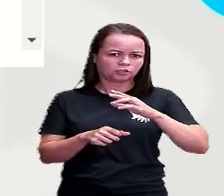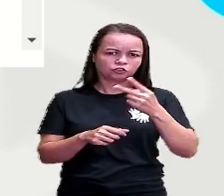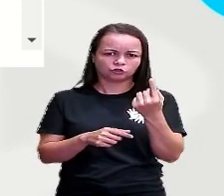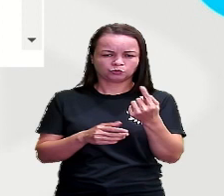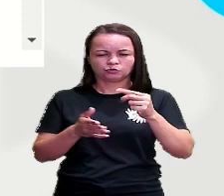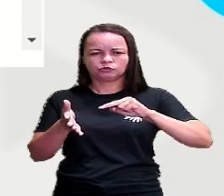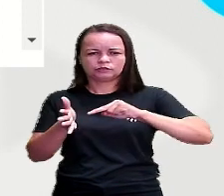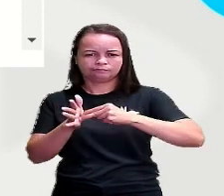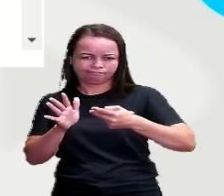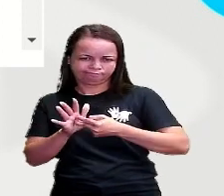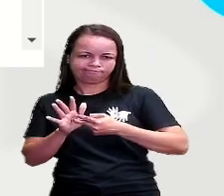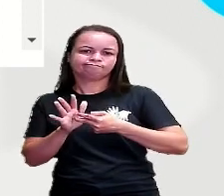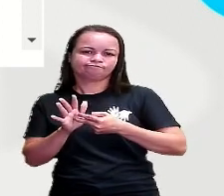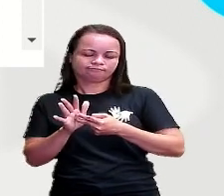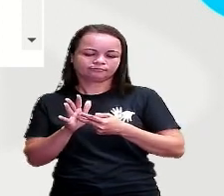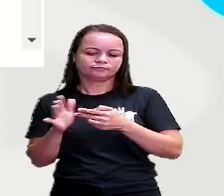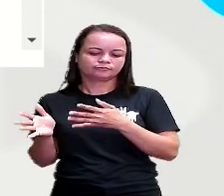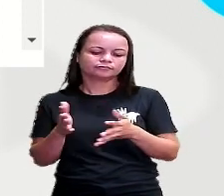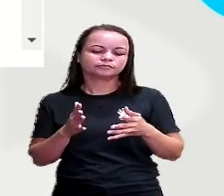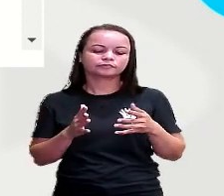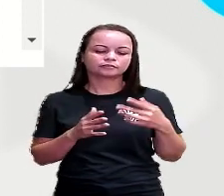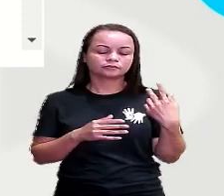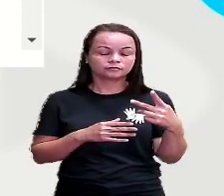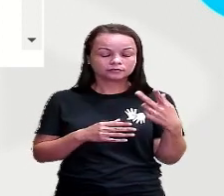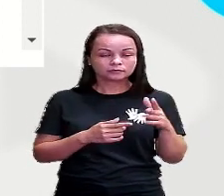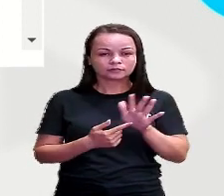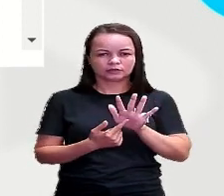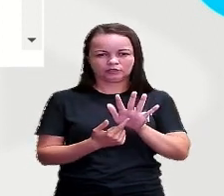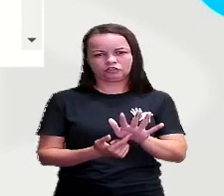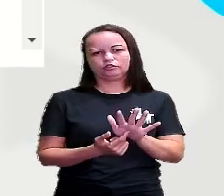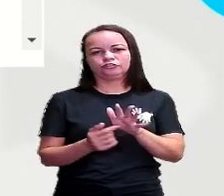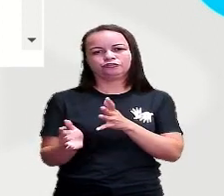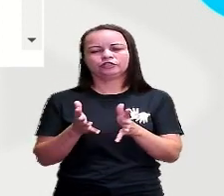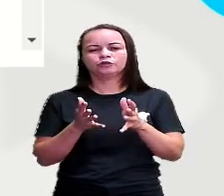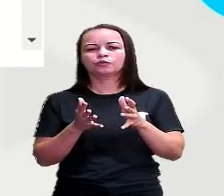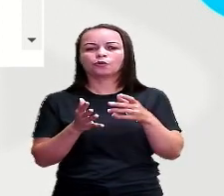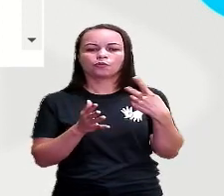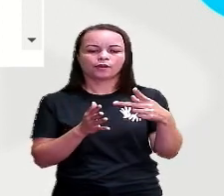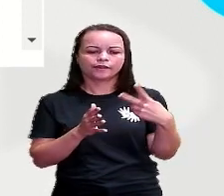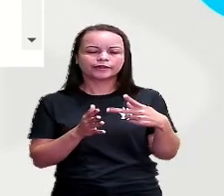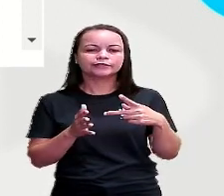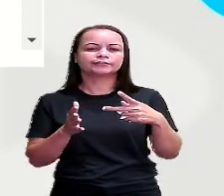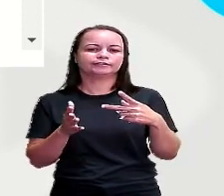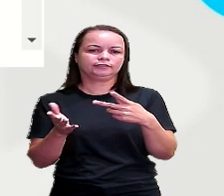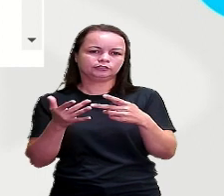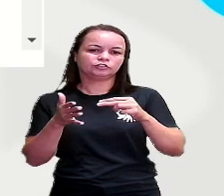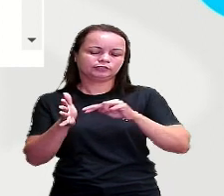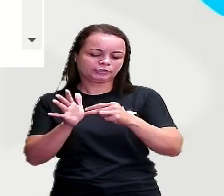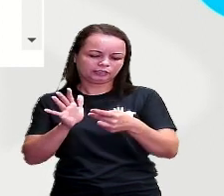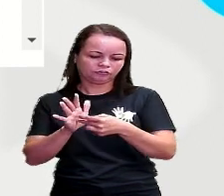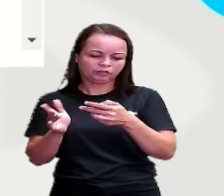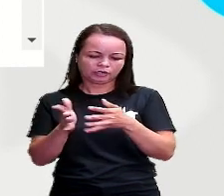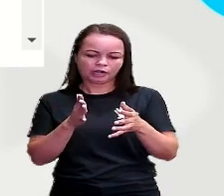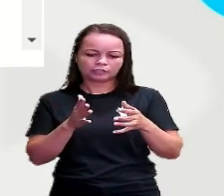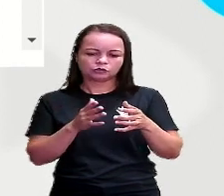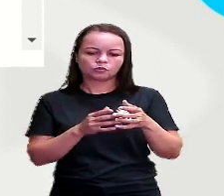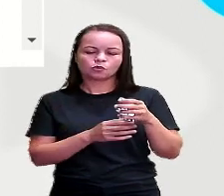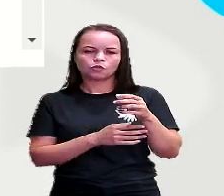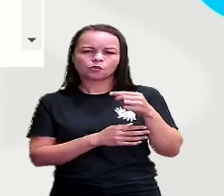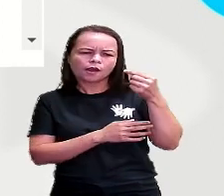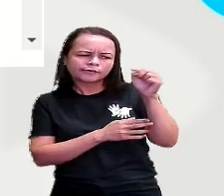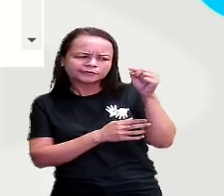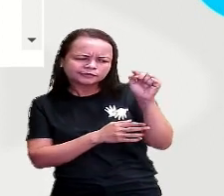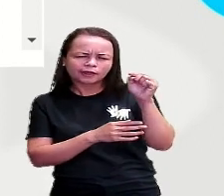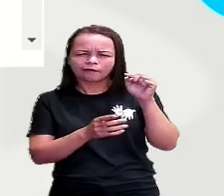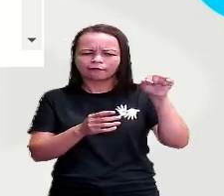Como a gente viu, né, de acordo com esses significados apresentados aí, o acento não somente é quando tem aquele sinal